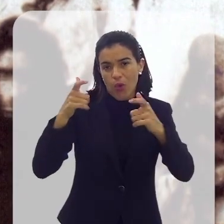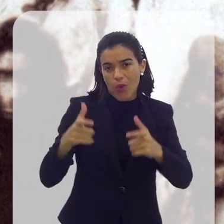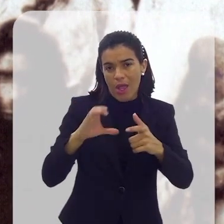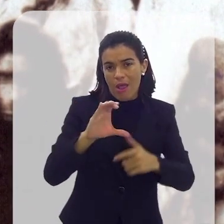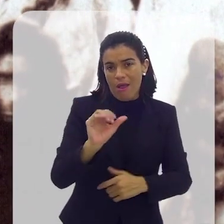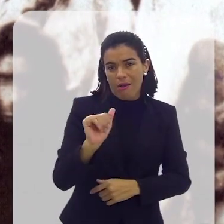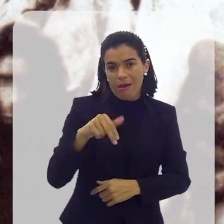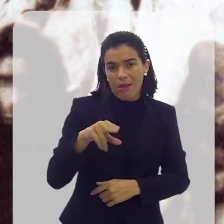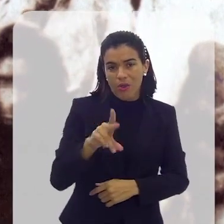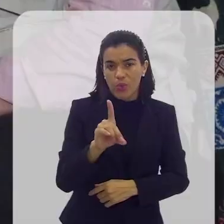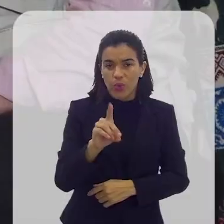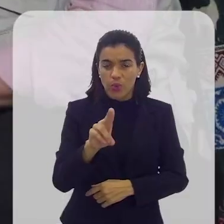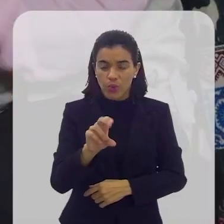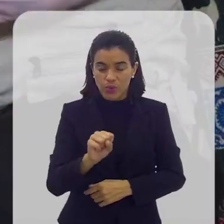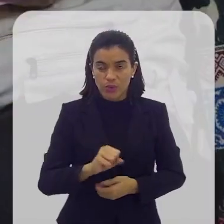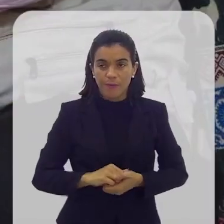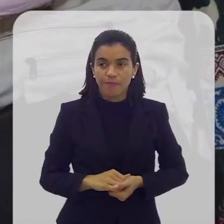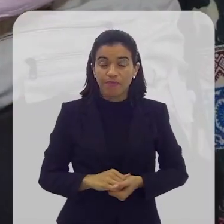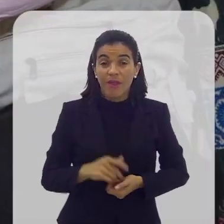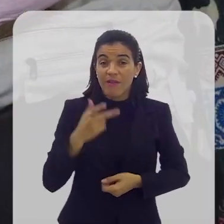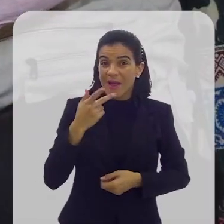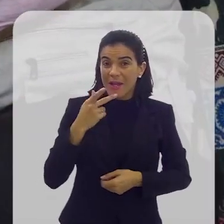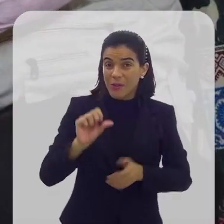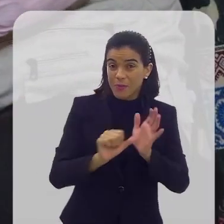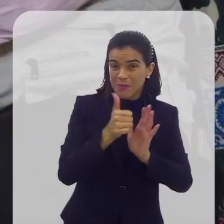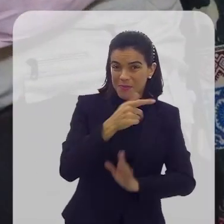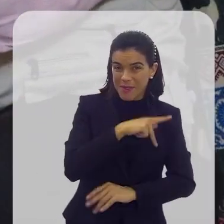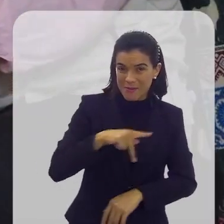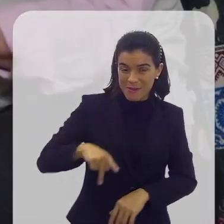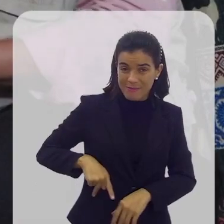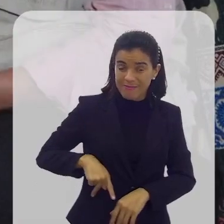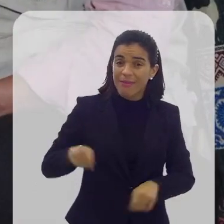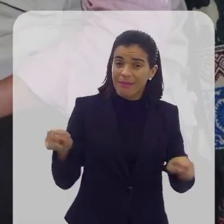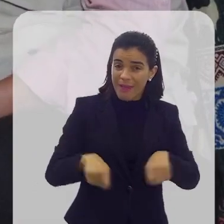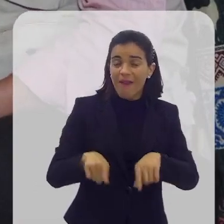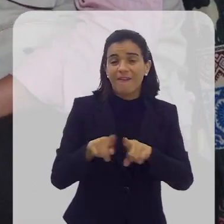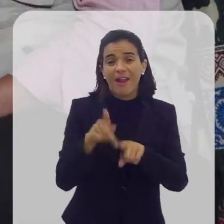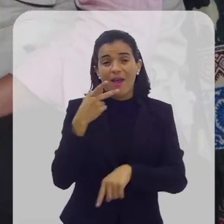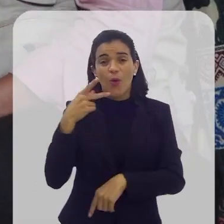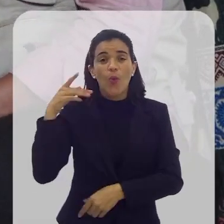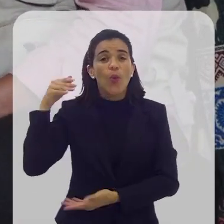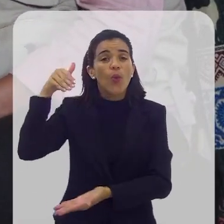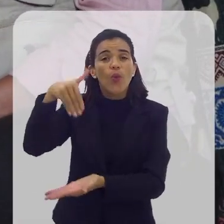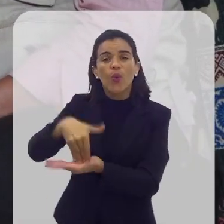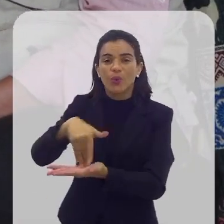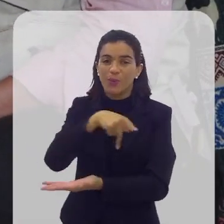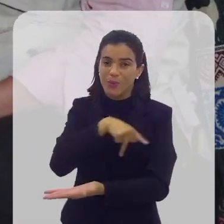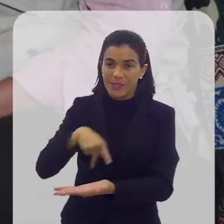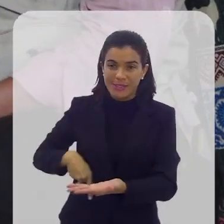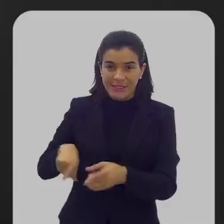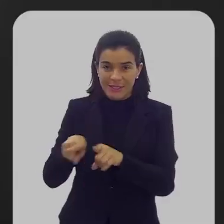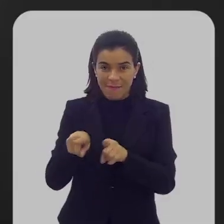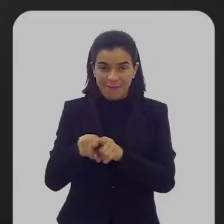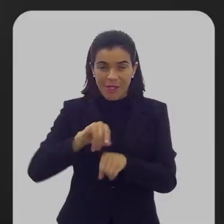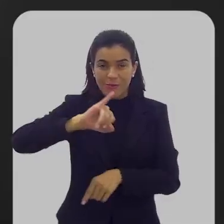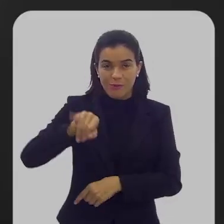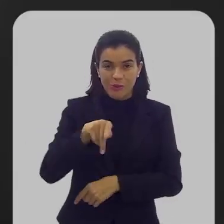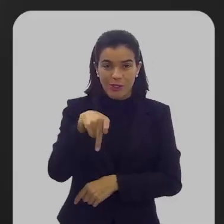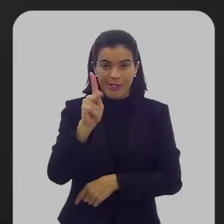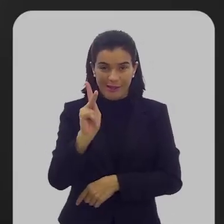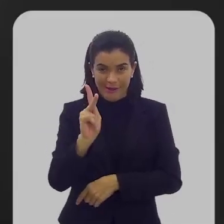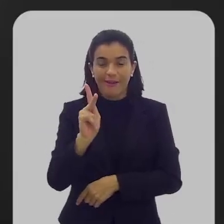nos jornais. Mas a Nair de Tefé, ela, então, aprendendo violão,